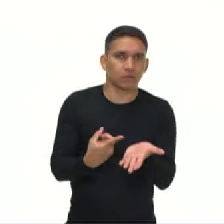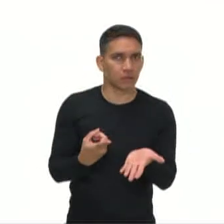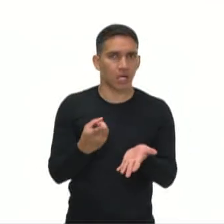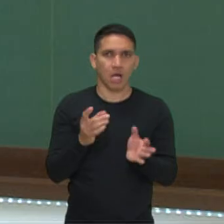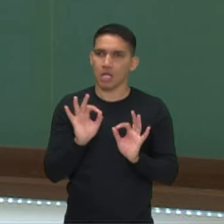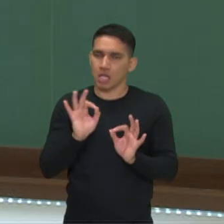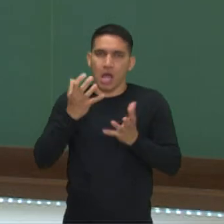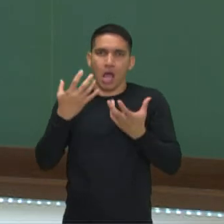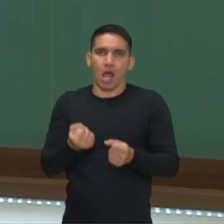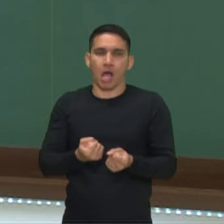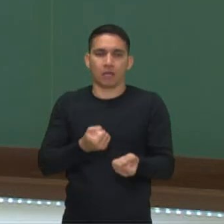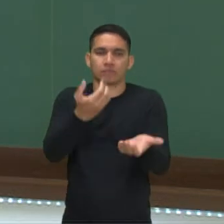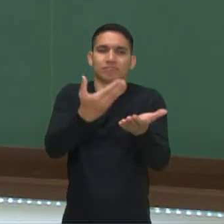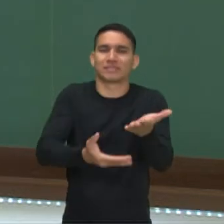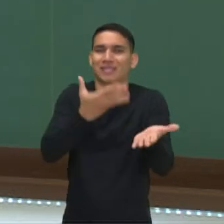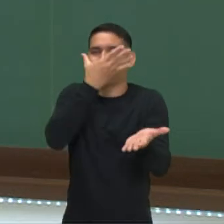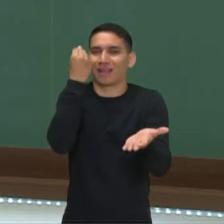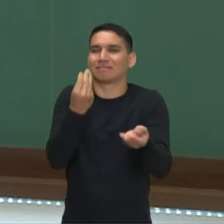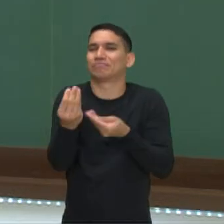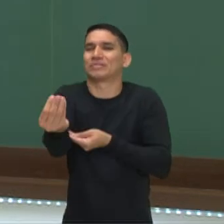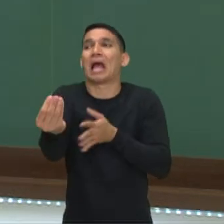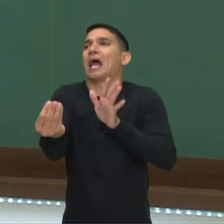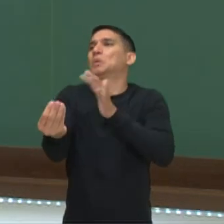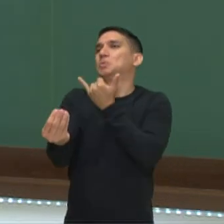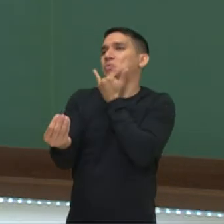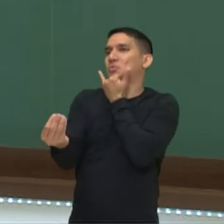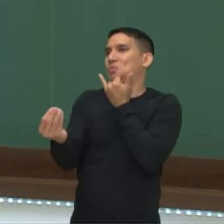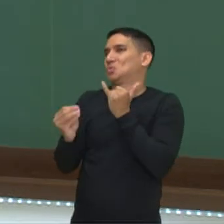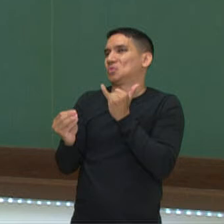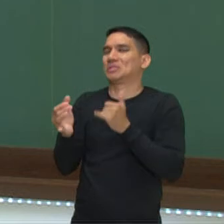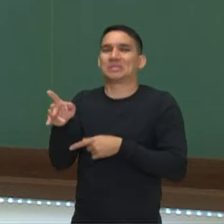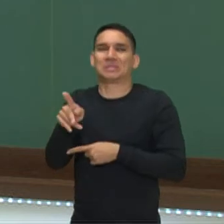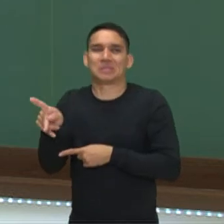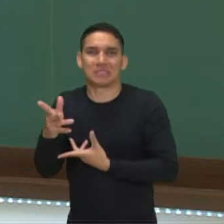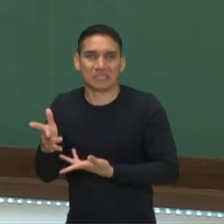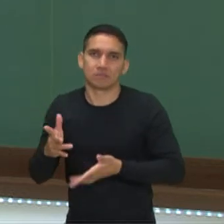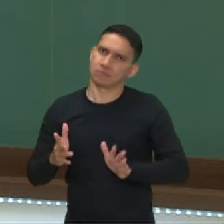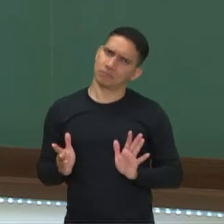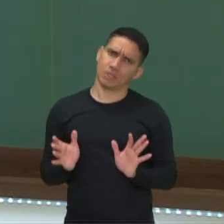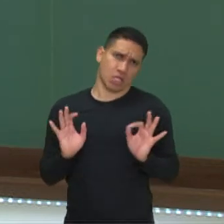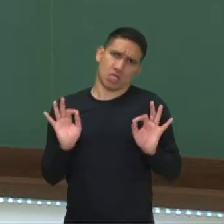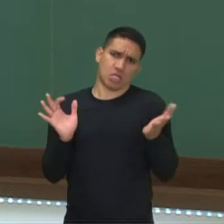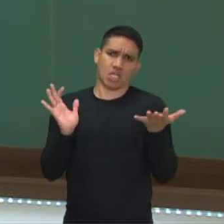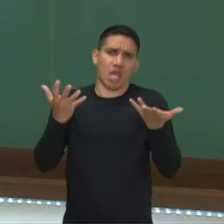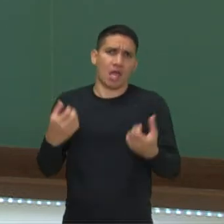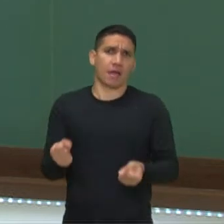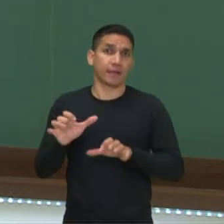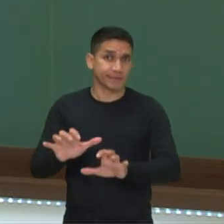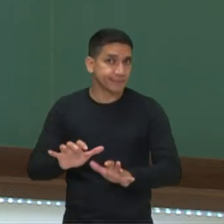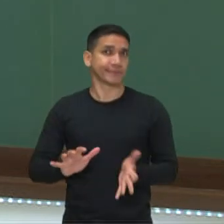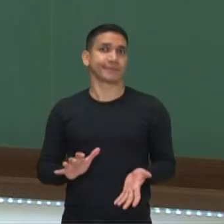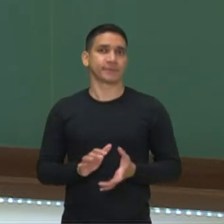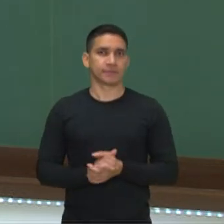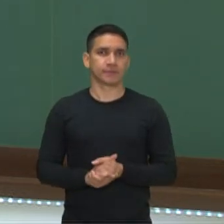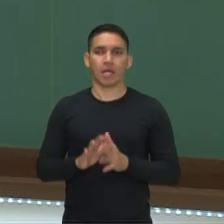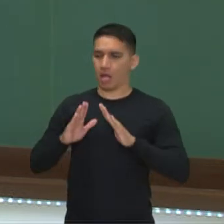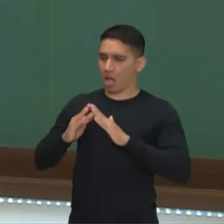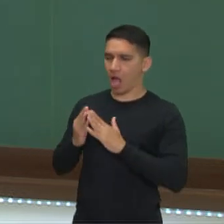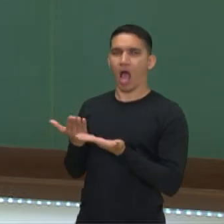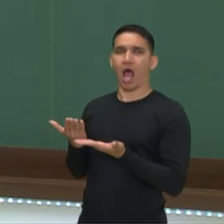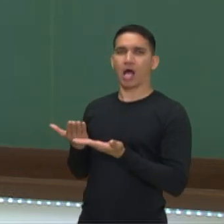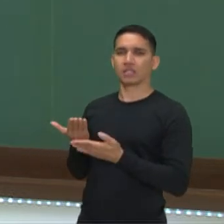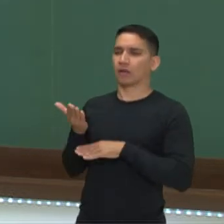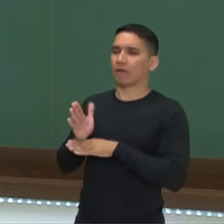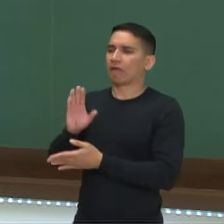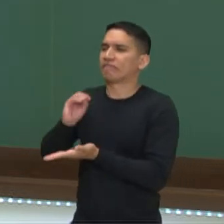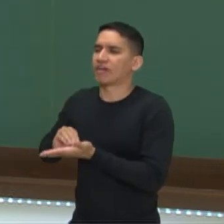uma atividade, né? Não entregar para o teu professor, para a tua professora, não cumprir as suas atividades em casa, né? Então com essa organização